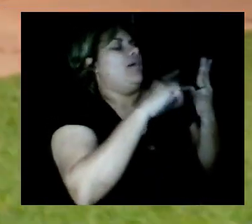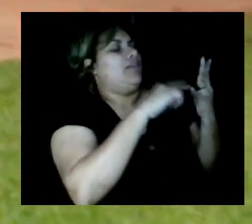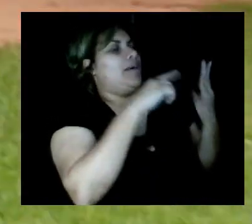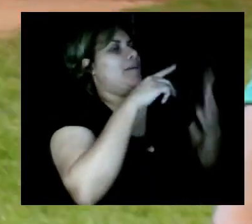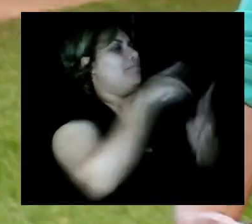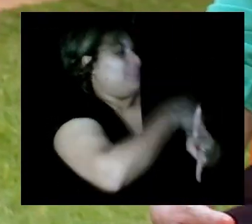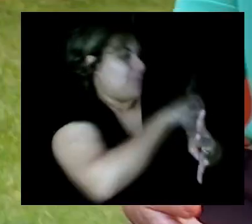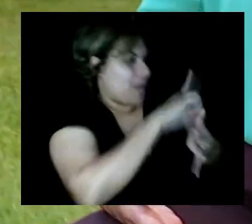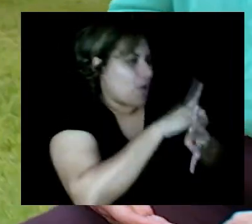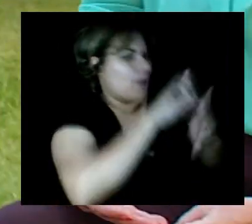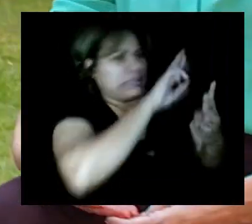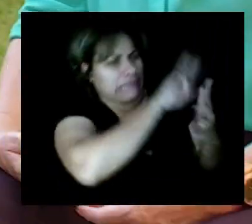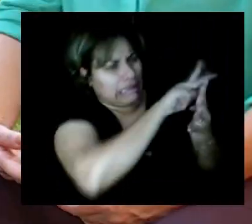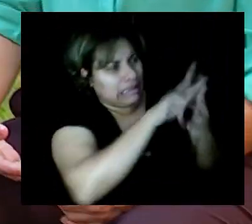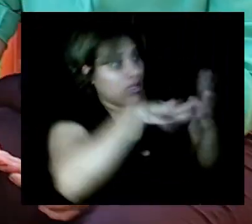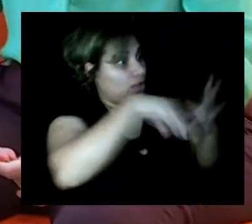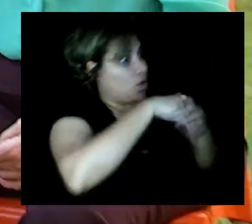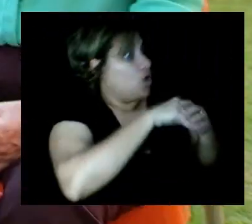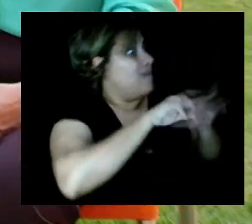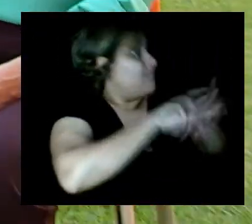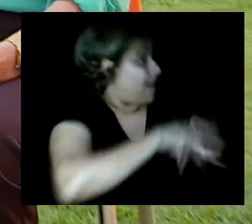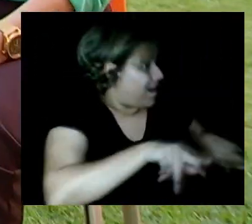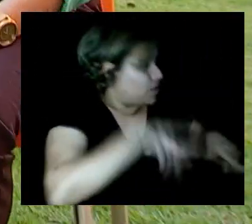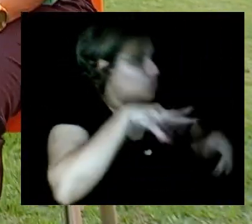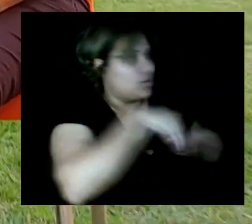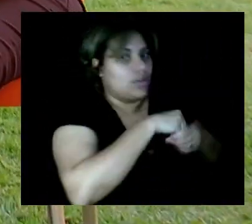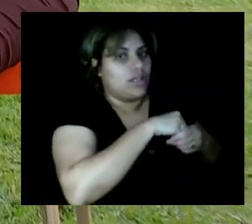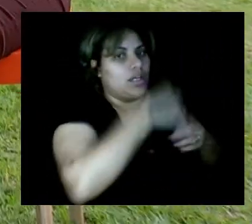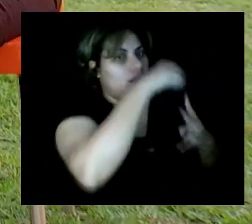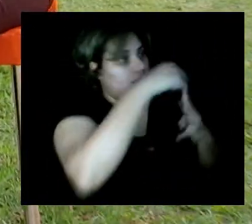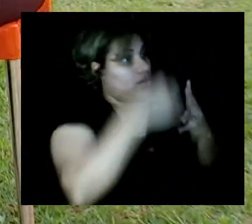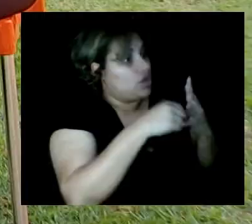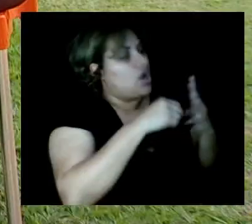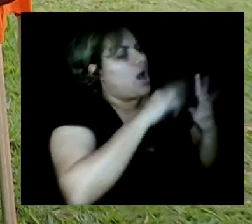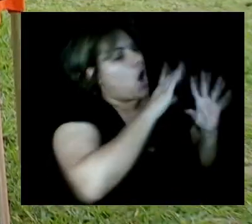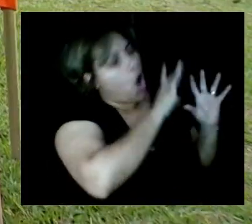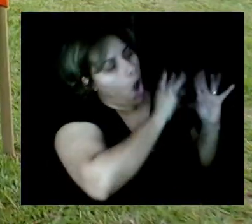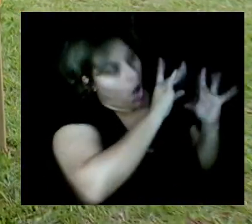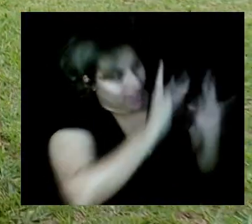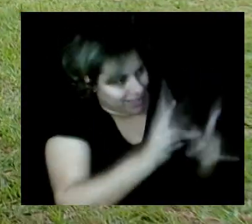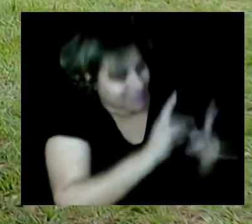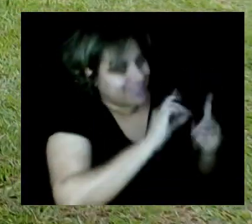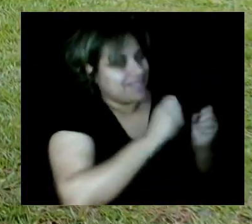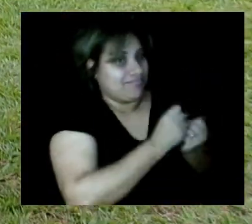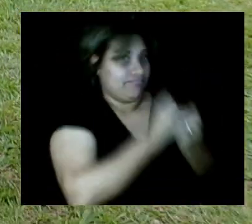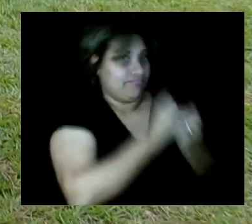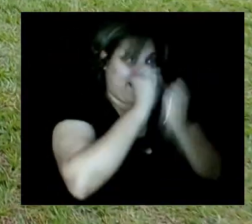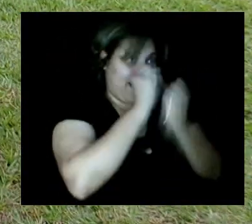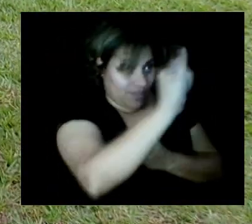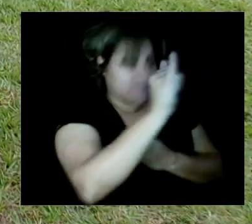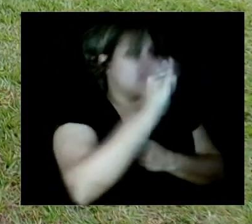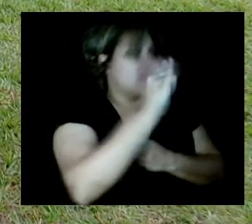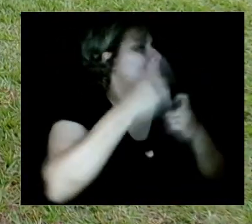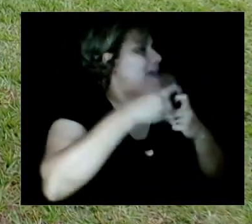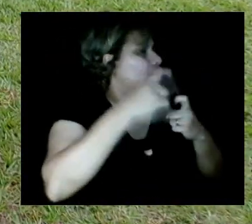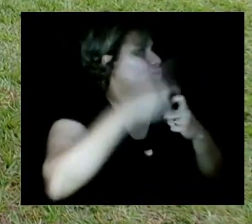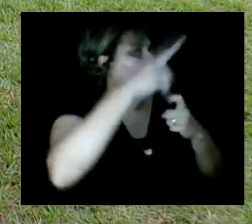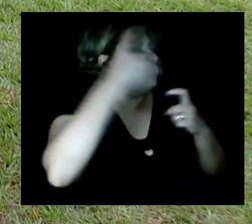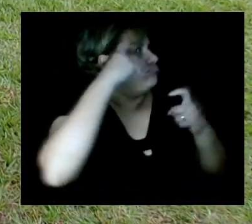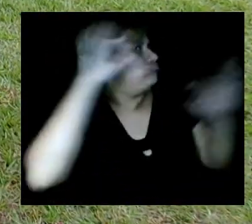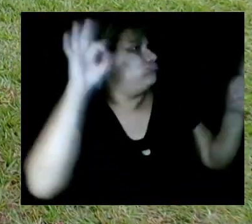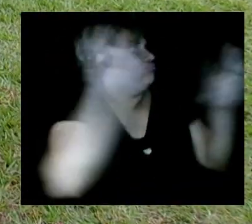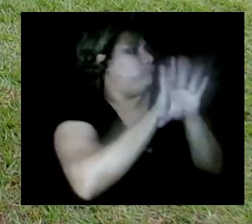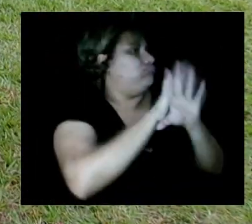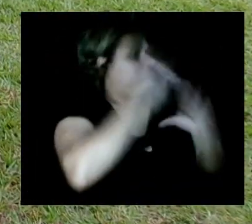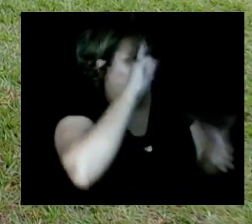mesmo. E aí todo esse contexto é passado para o médico, para que o médico possa então concluir esse diagnóstico para que a pessoa, né,